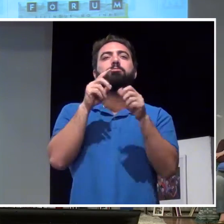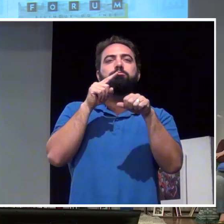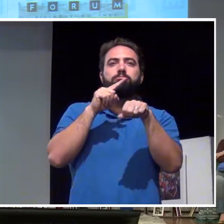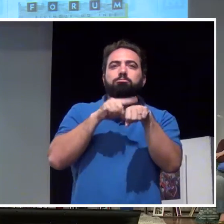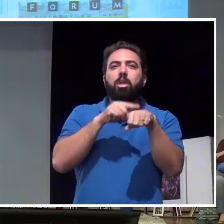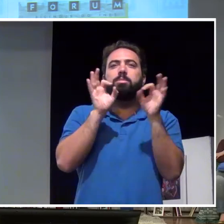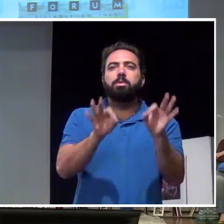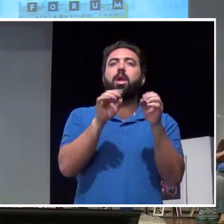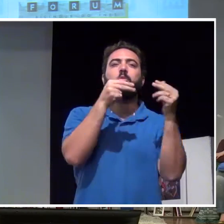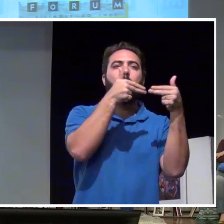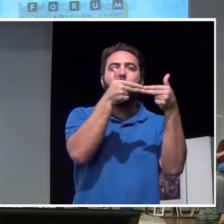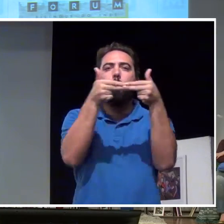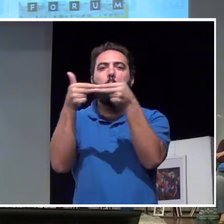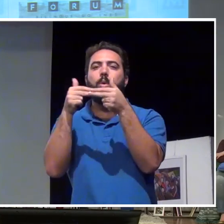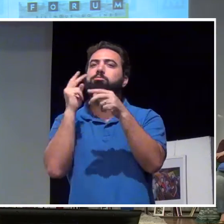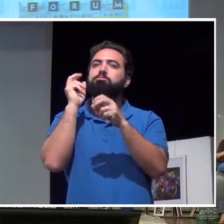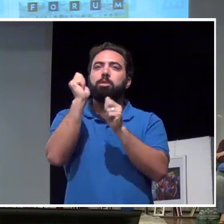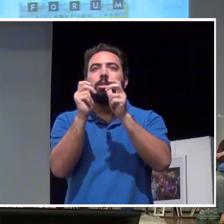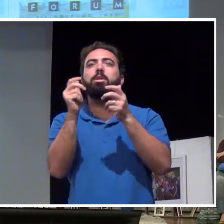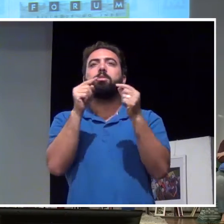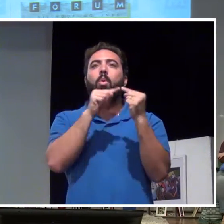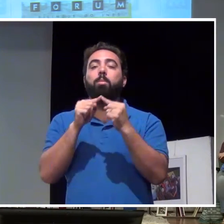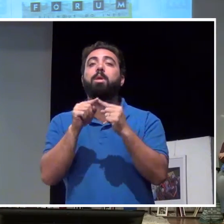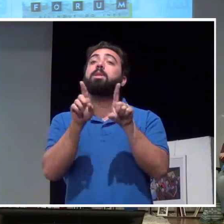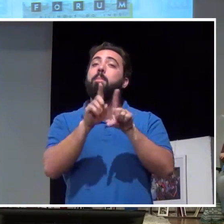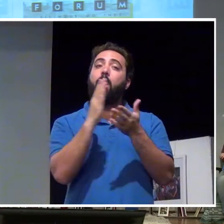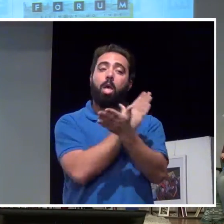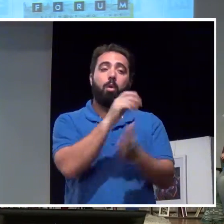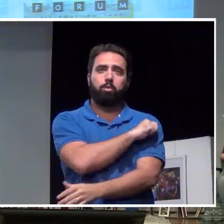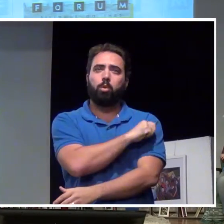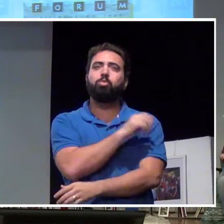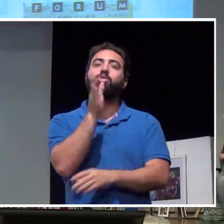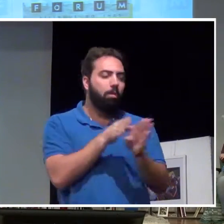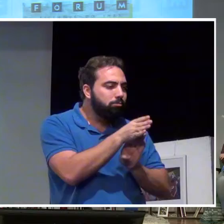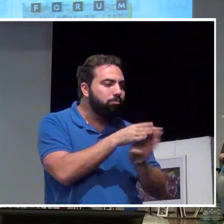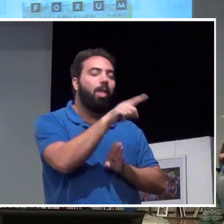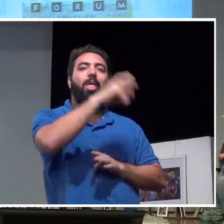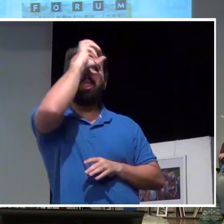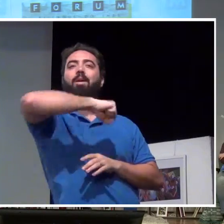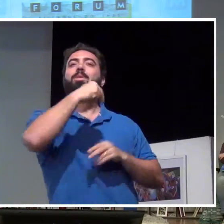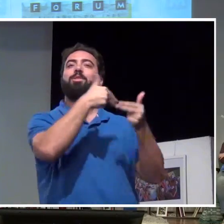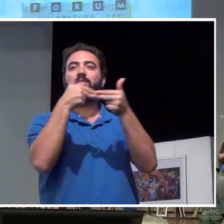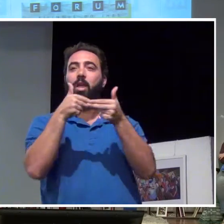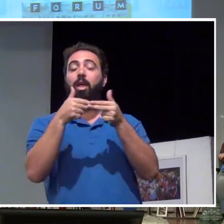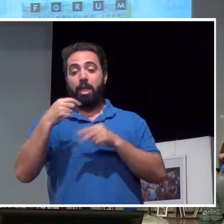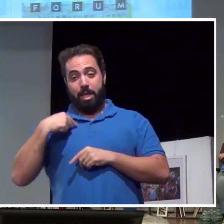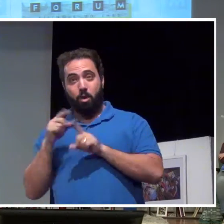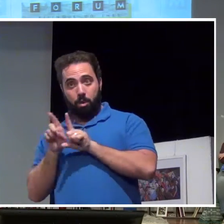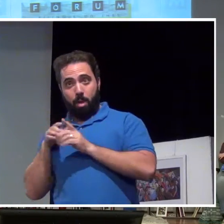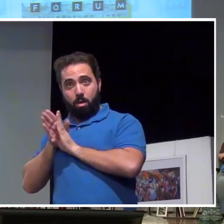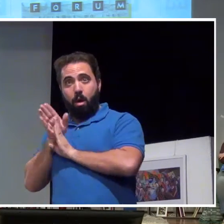edição. E nós já temos alunos aprendendo a editar. E eu, como orientadora, já estou editando sozinha também.